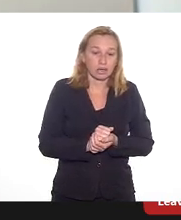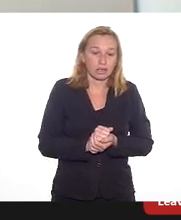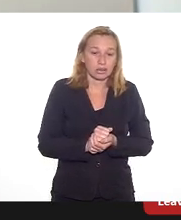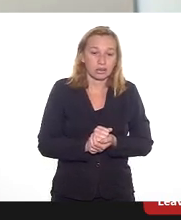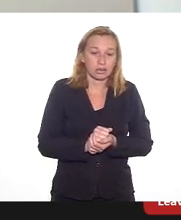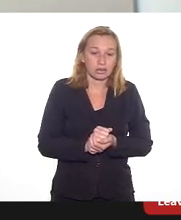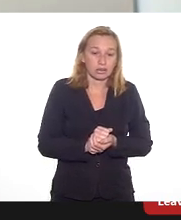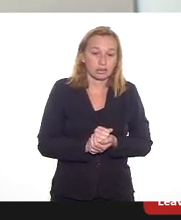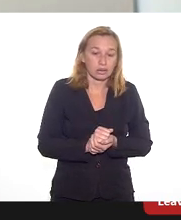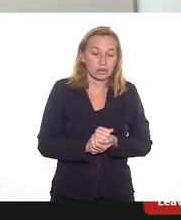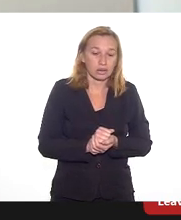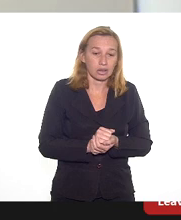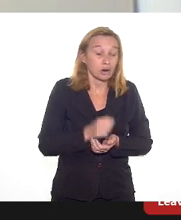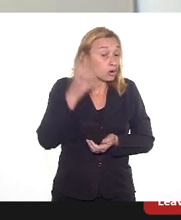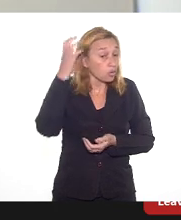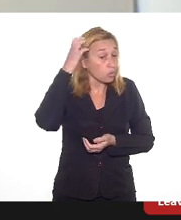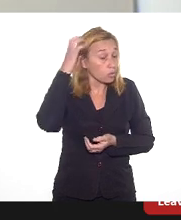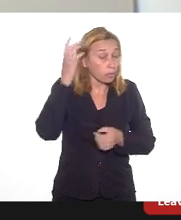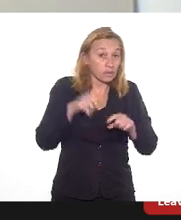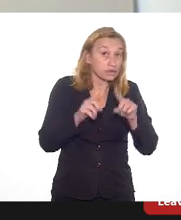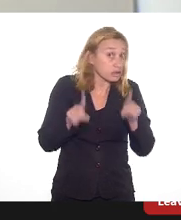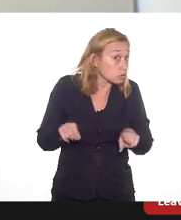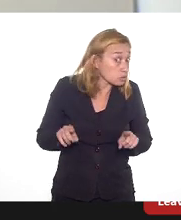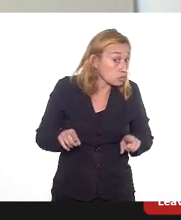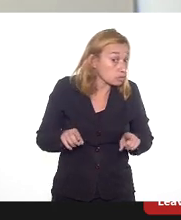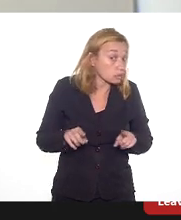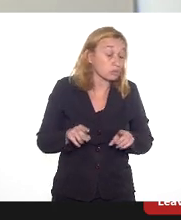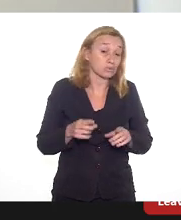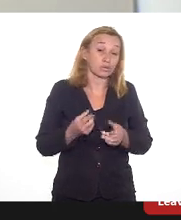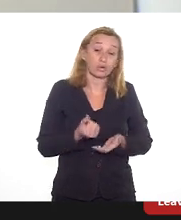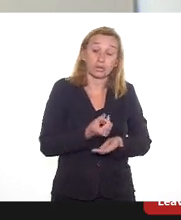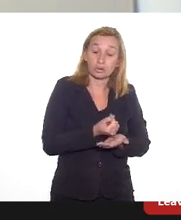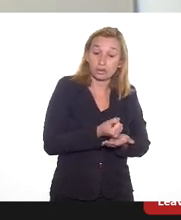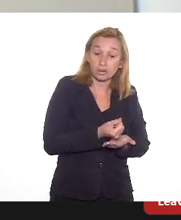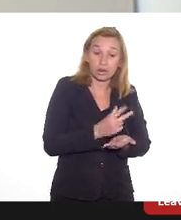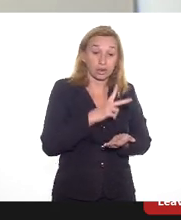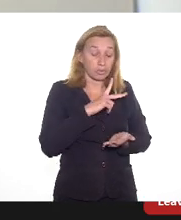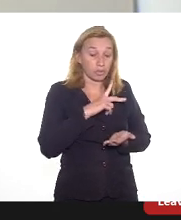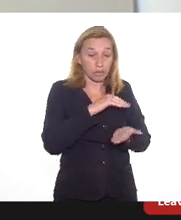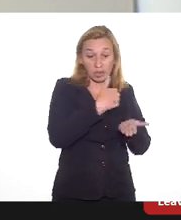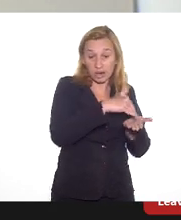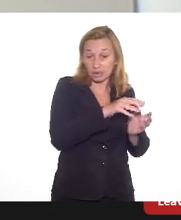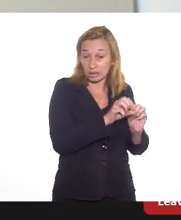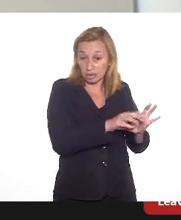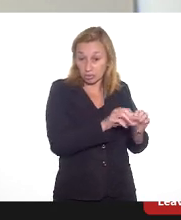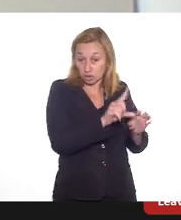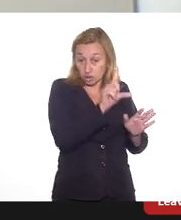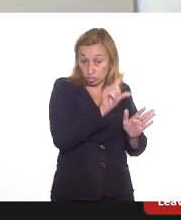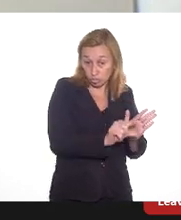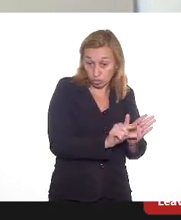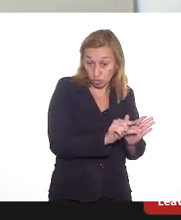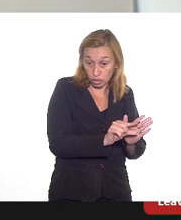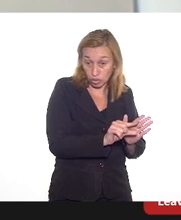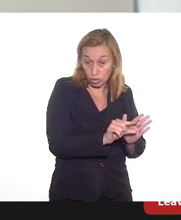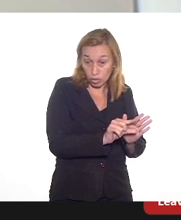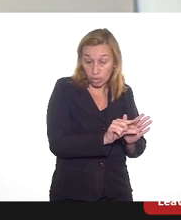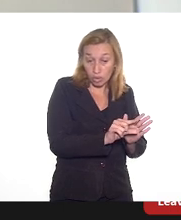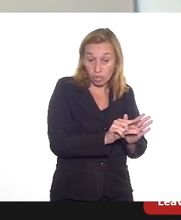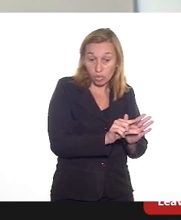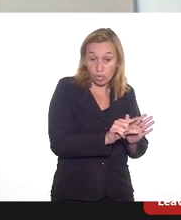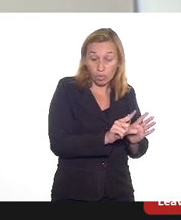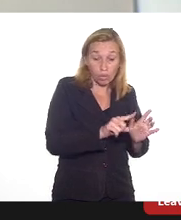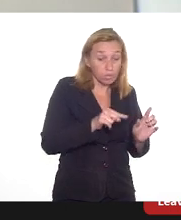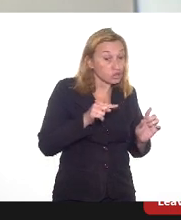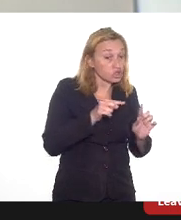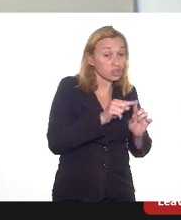do servidor. A gente pega que, inclusive, o gasto com o pessoal da própria SEDUC diminuiu. Se o objetivo é não deixar aumentar,